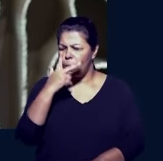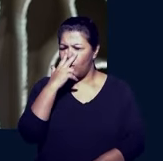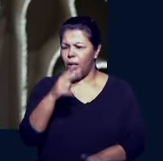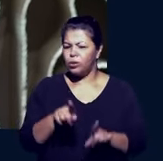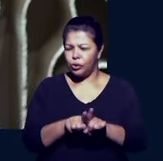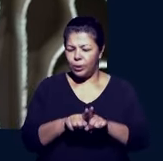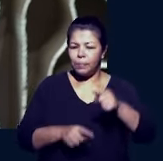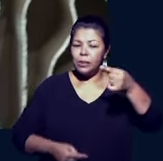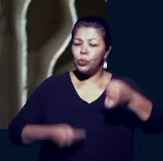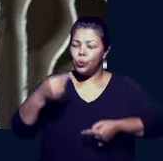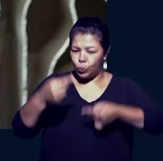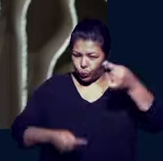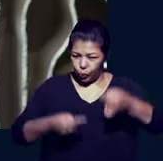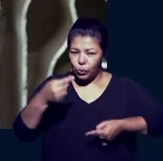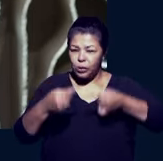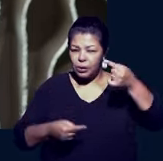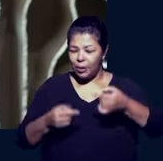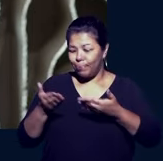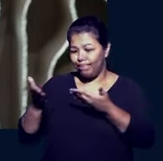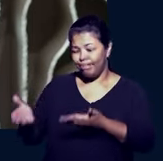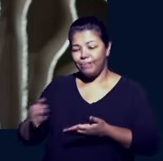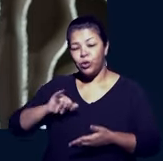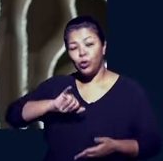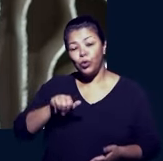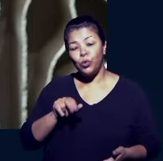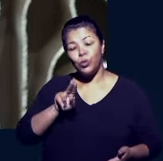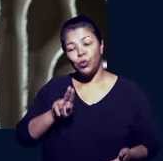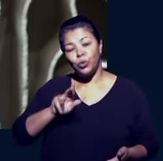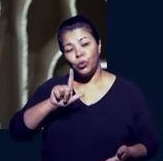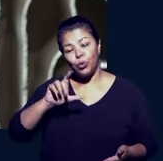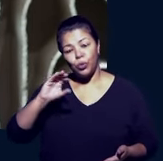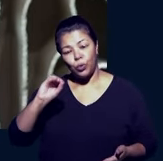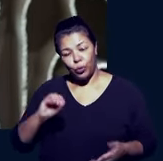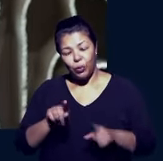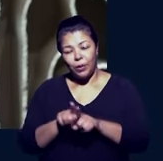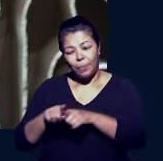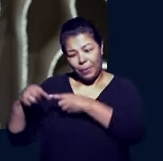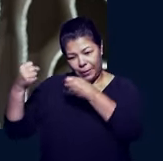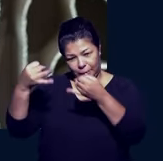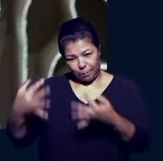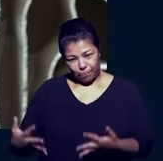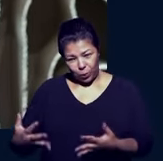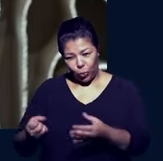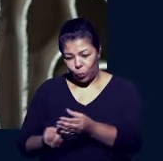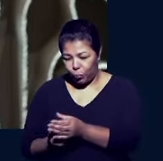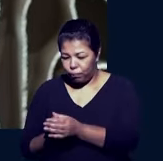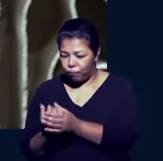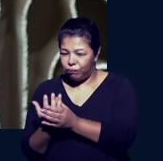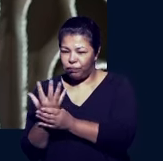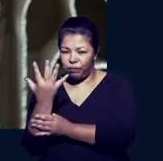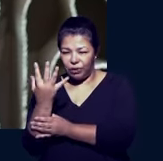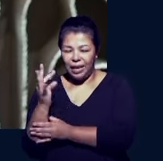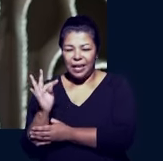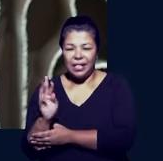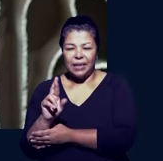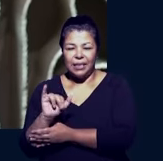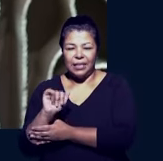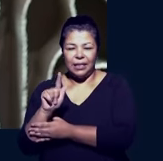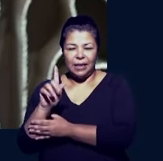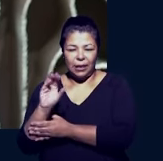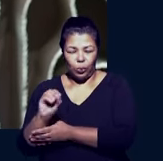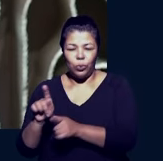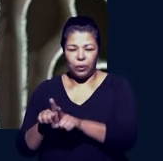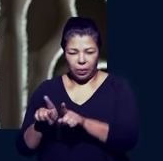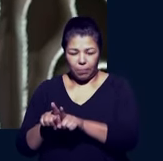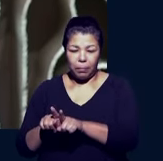é o Júlio levantou sobre o trigo por exemplo né que é o próximo milagre Talvez o serrado né que que tá que tá acontecendo